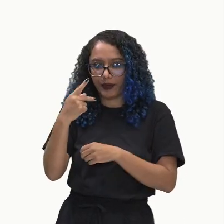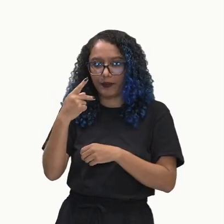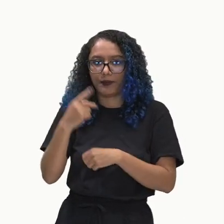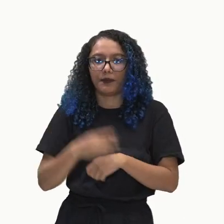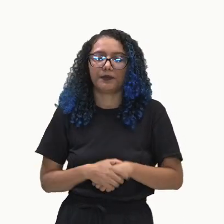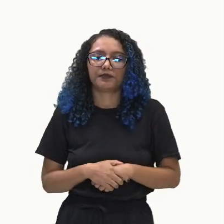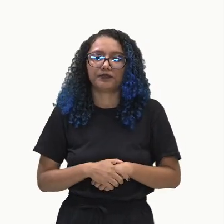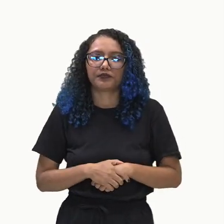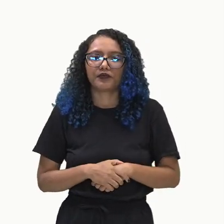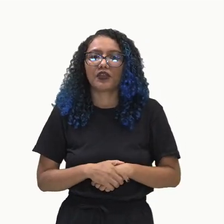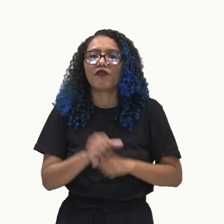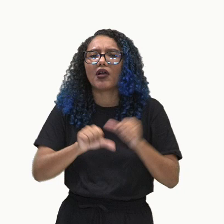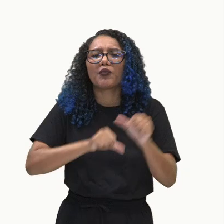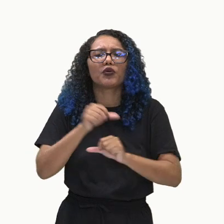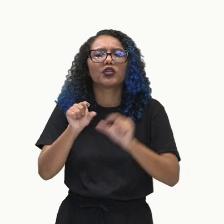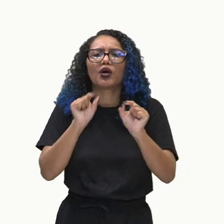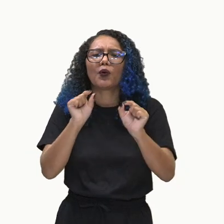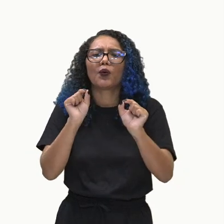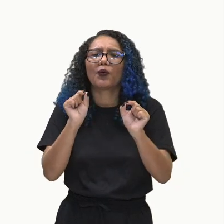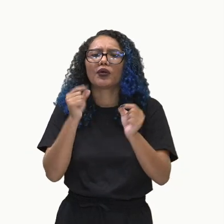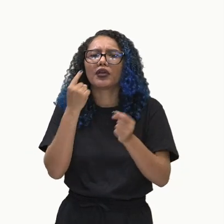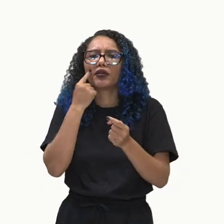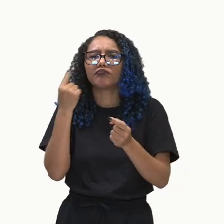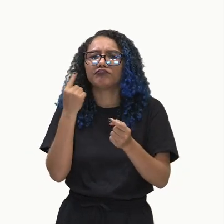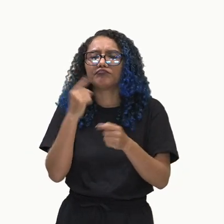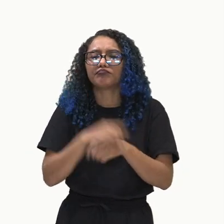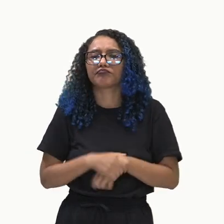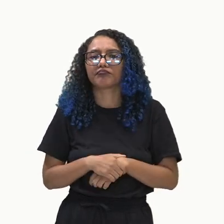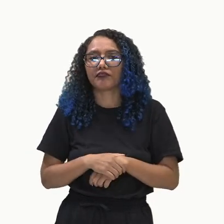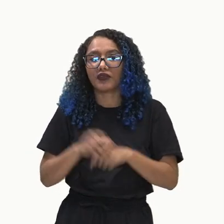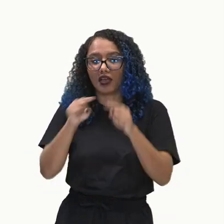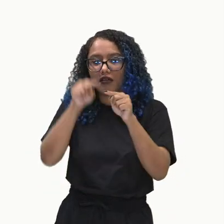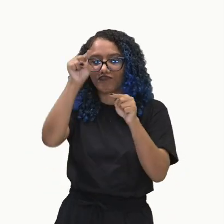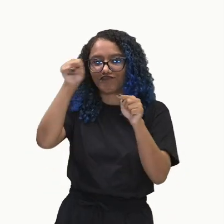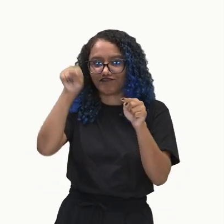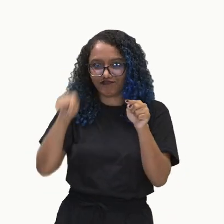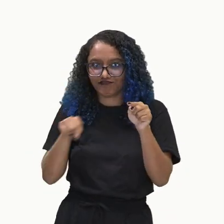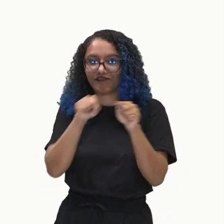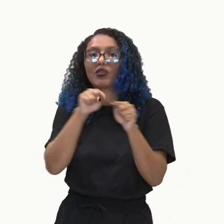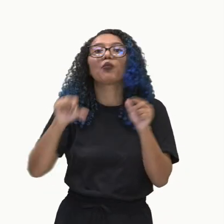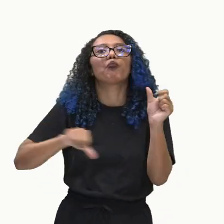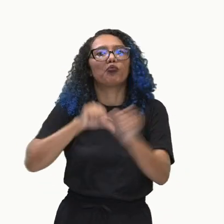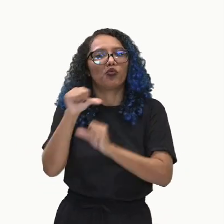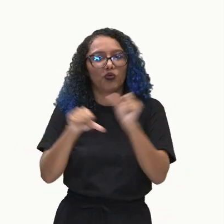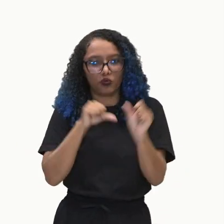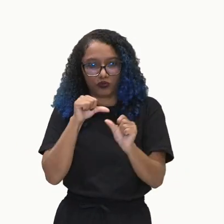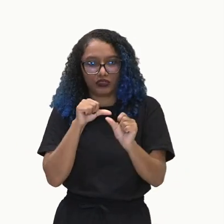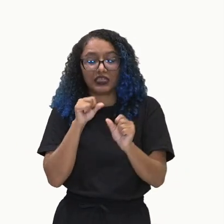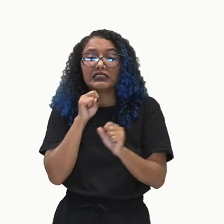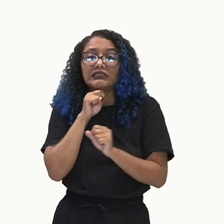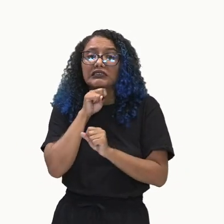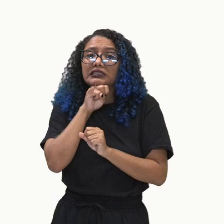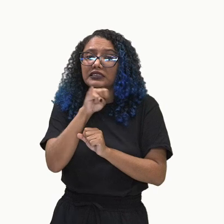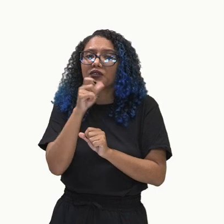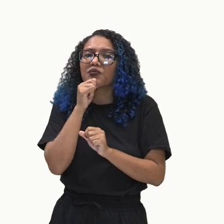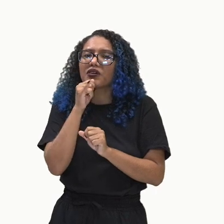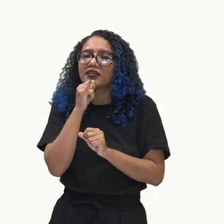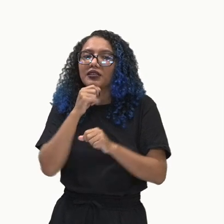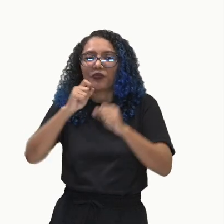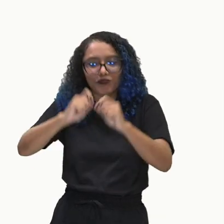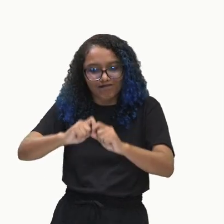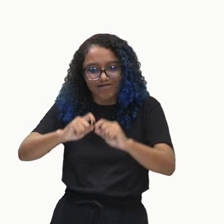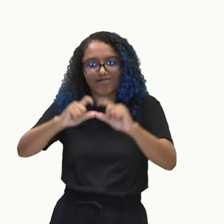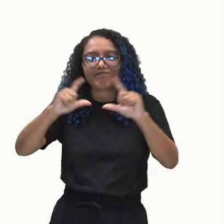é justamente a composição da base nitrogenada. E se eu puder colocar ela numa lente de aumento, a gente está